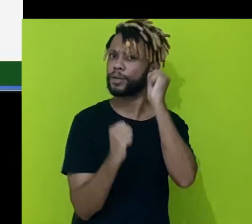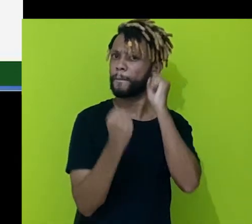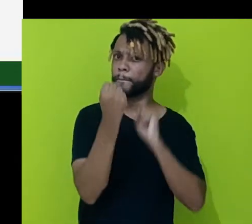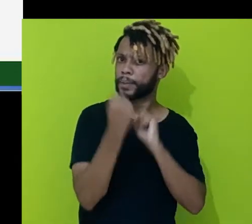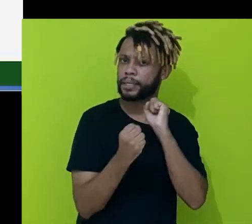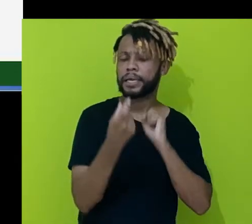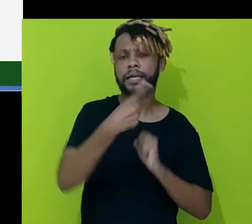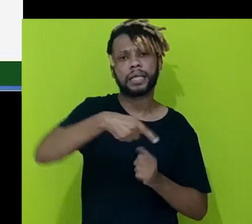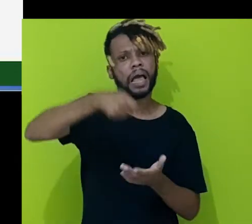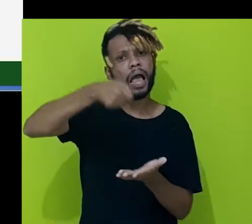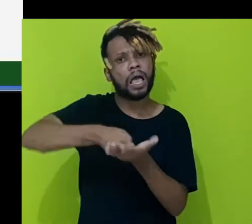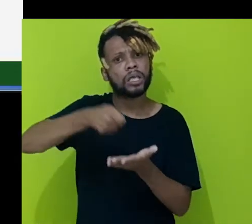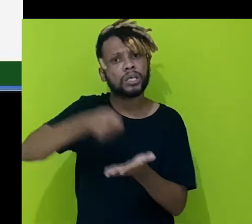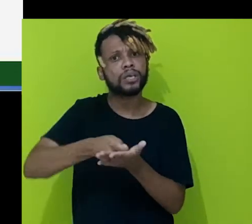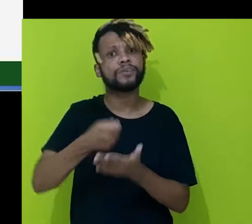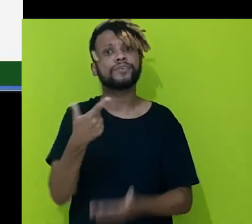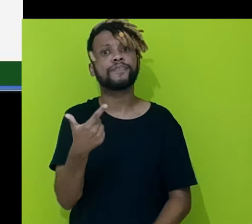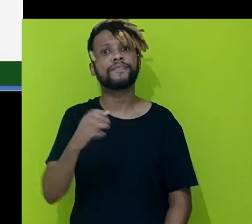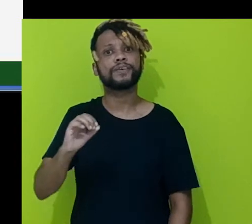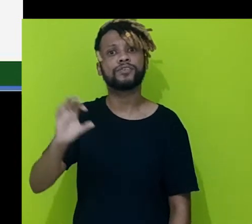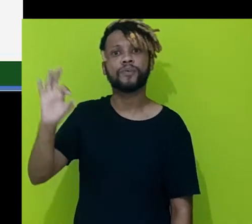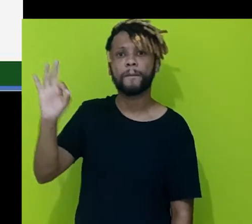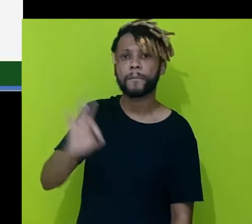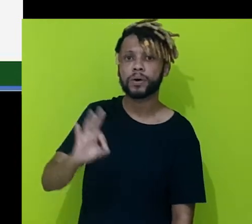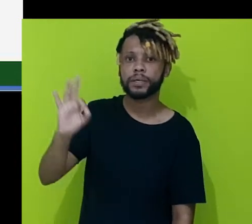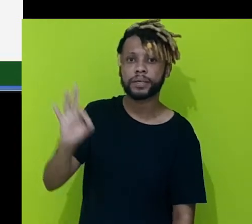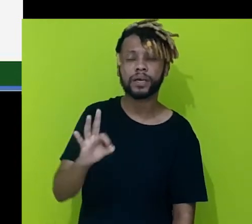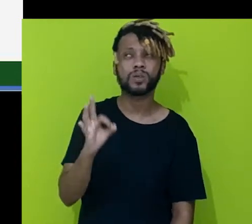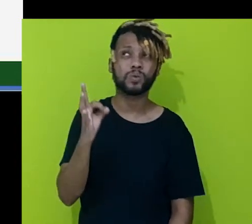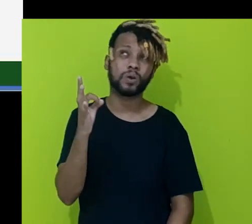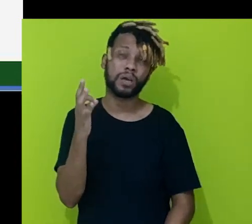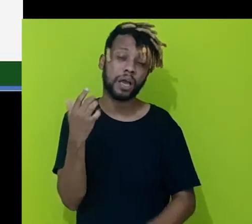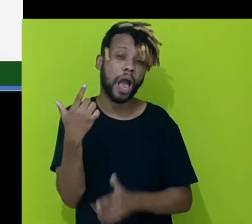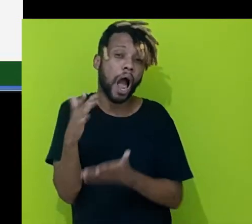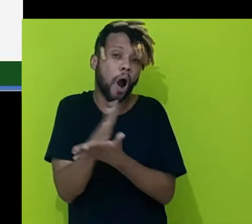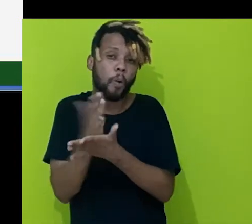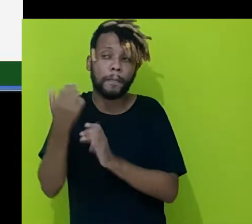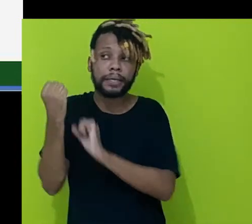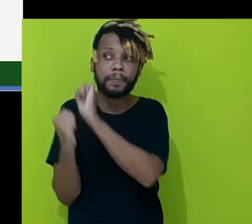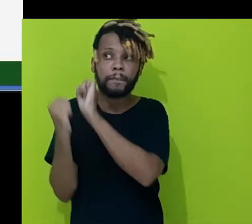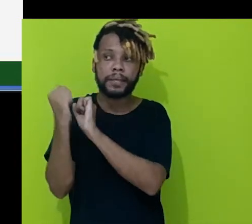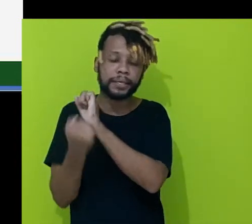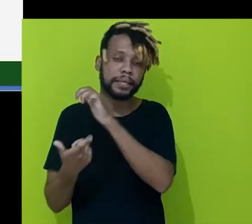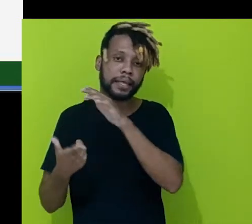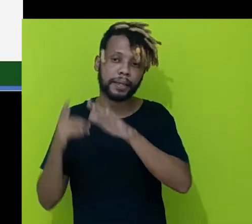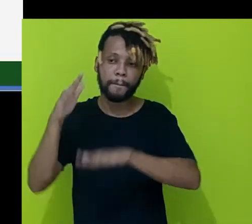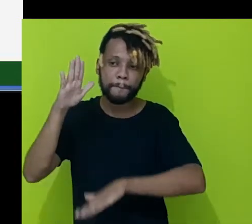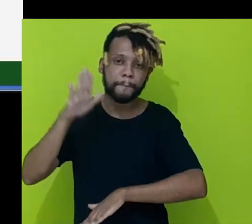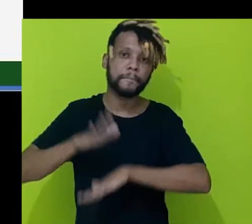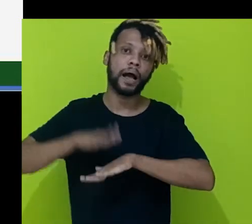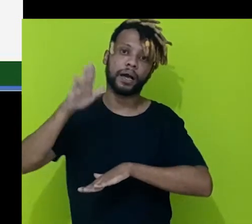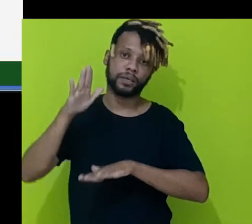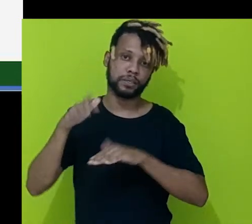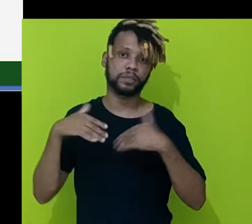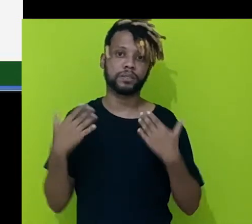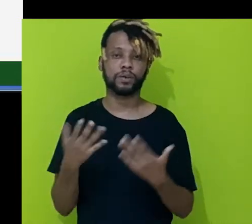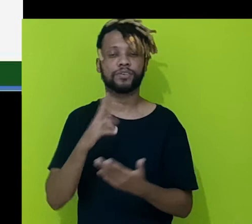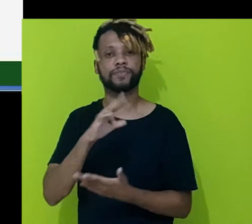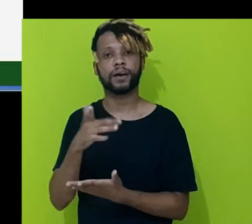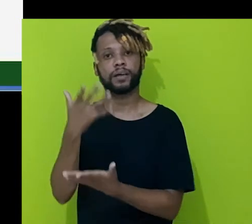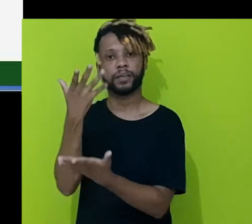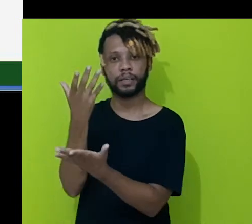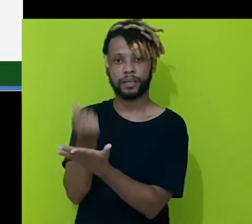eles exigem pelo menos 20% e outros até mais. Então nós vamos salvar